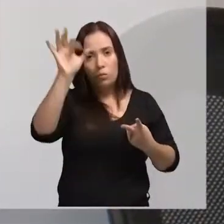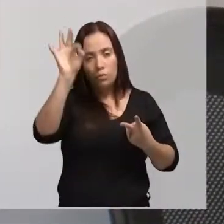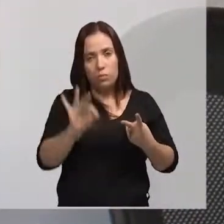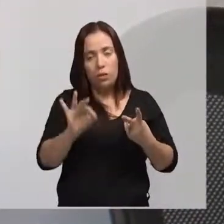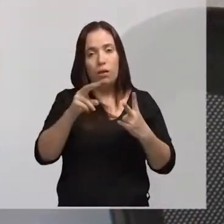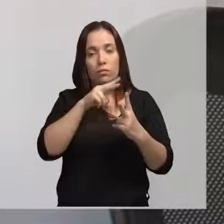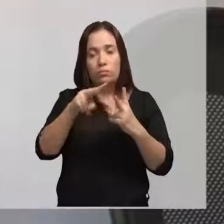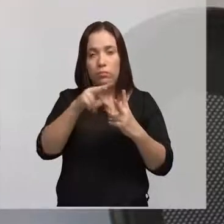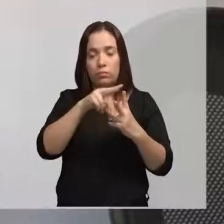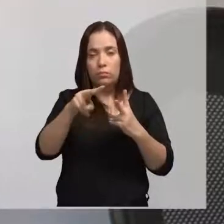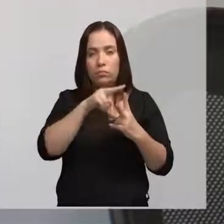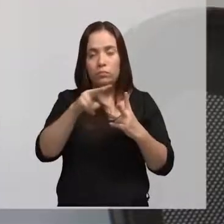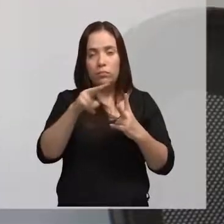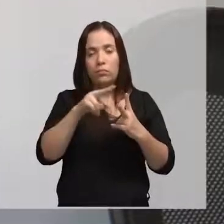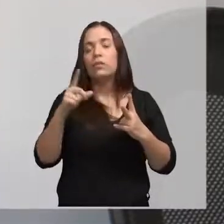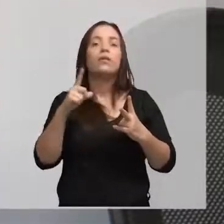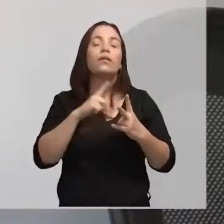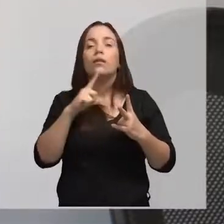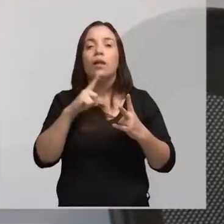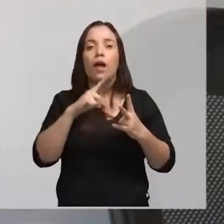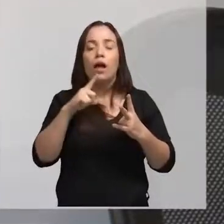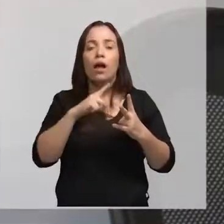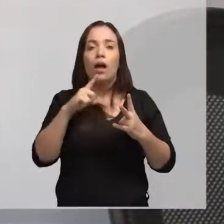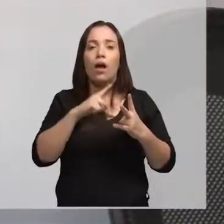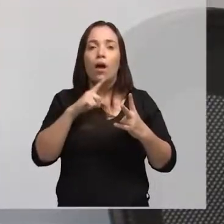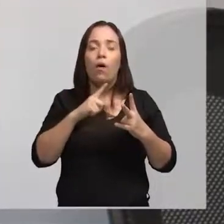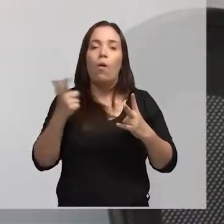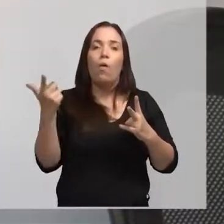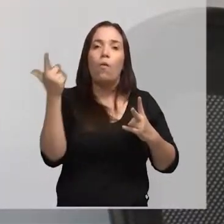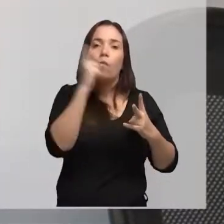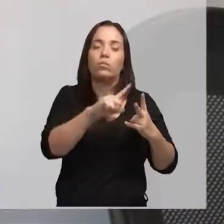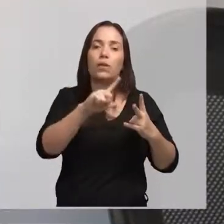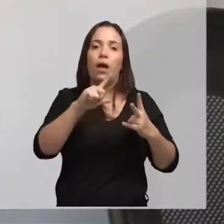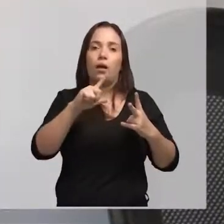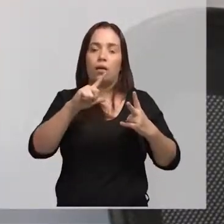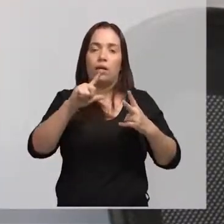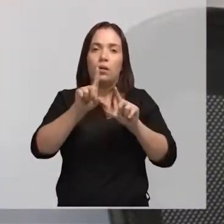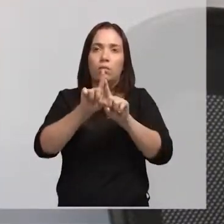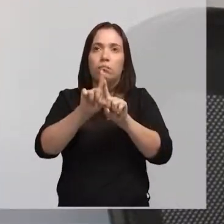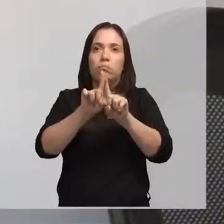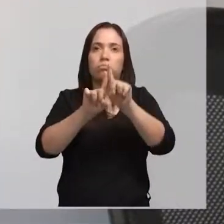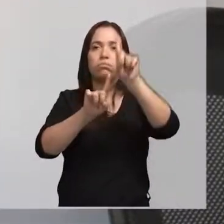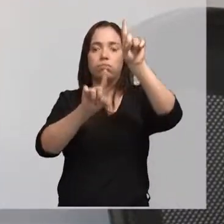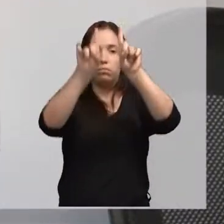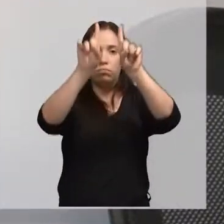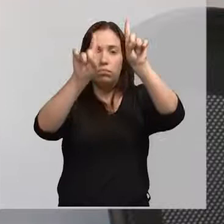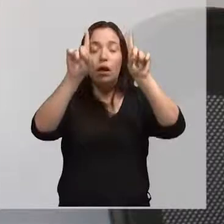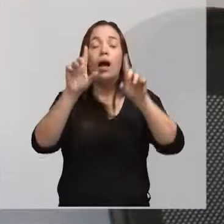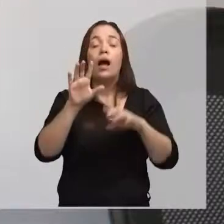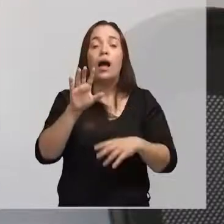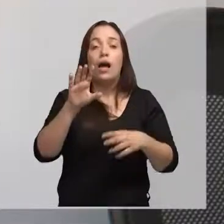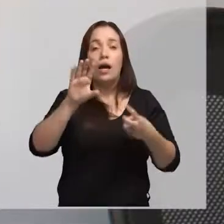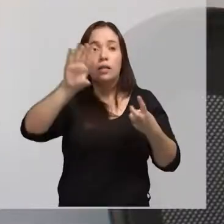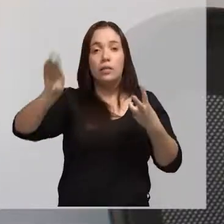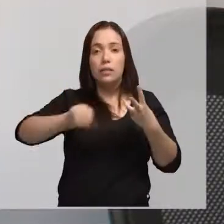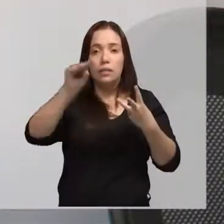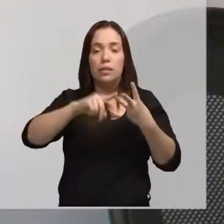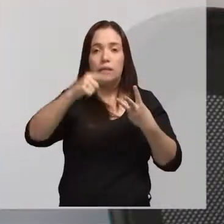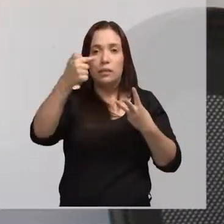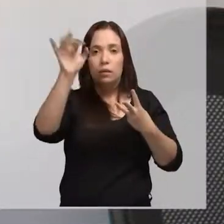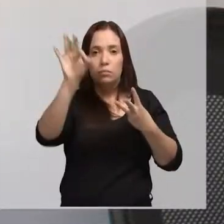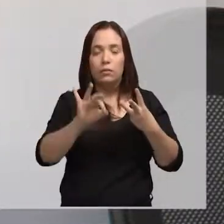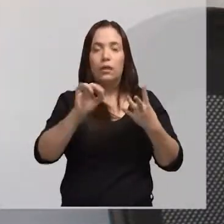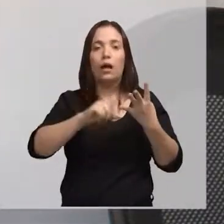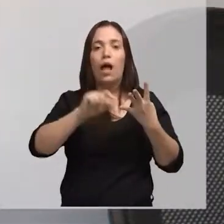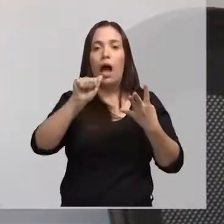dois candidatos, Carlos Frederico, que alcançam 2 dígitos. Depois deles dois, o Ciro vem com 7%, Alckmin vem com